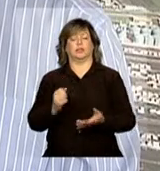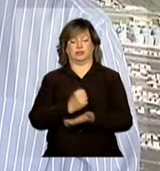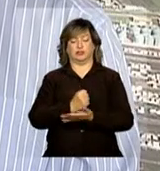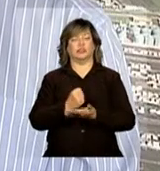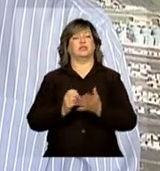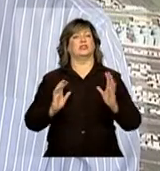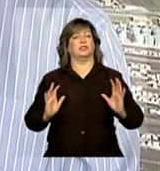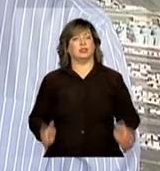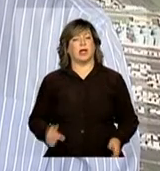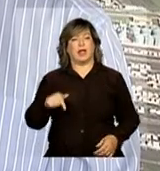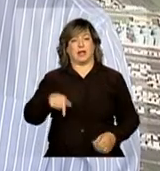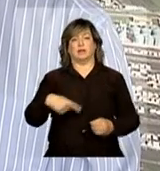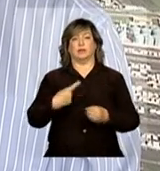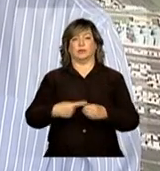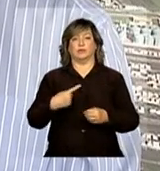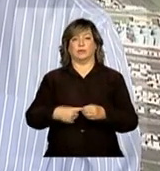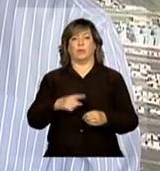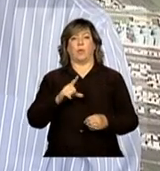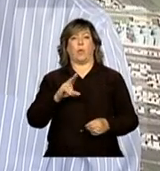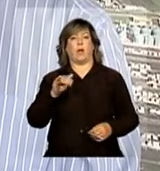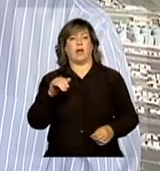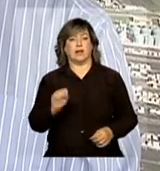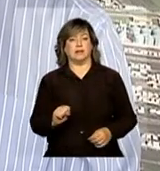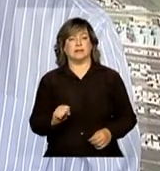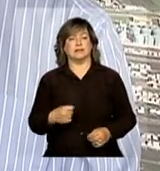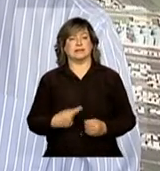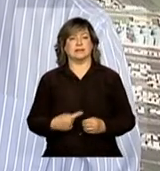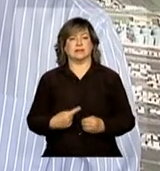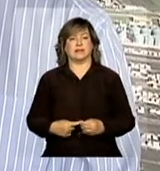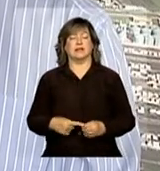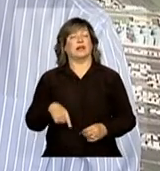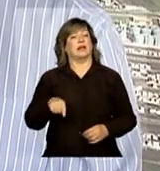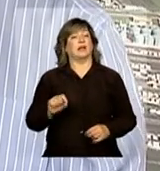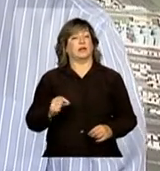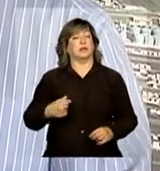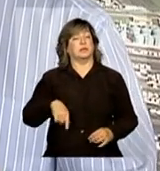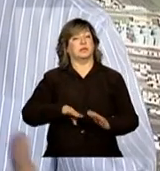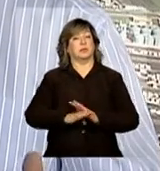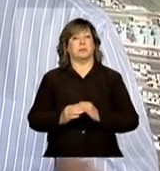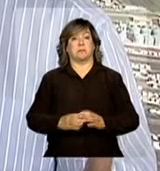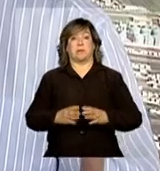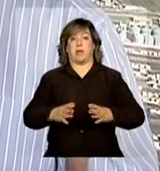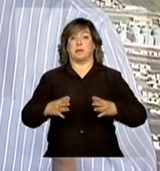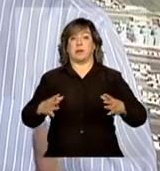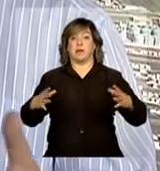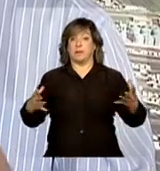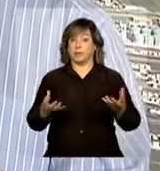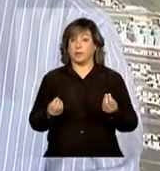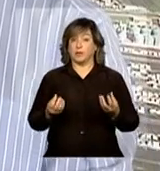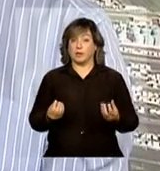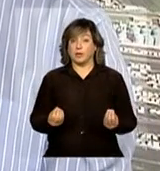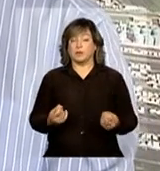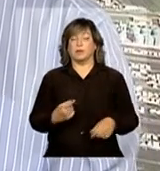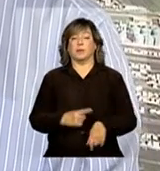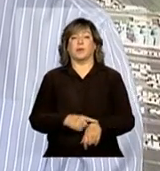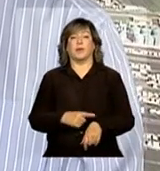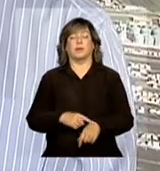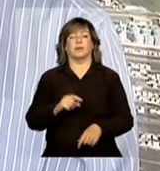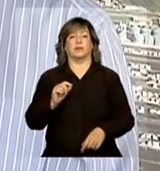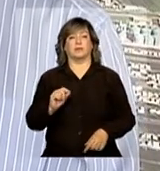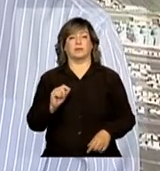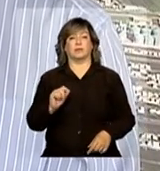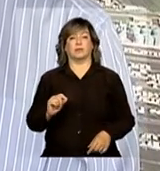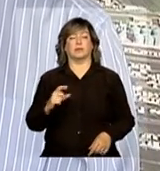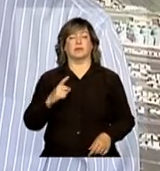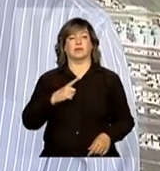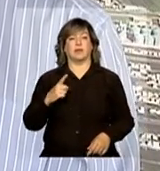já no nosso município. E a tendência é isso aumentar muito no momento em que